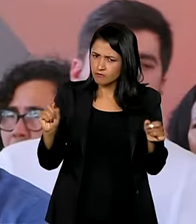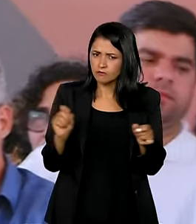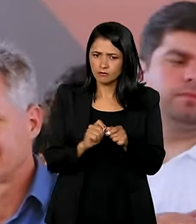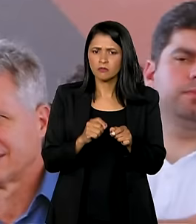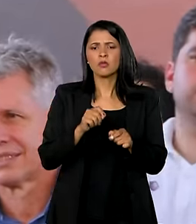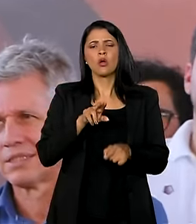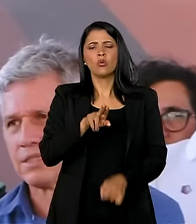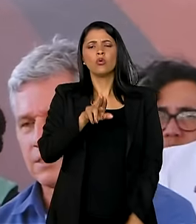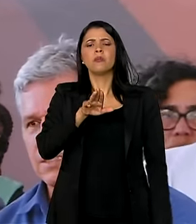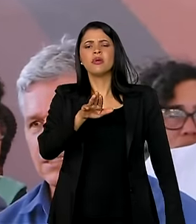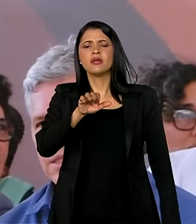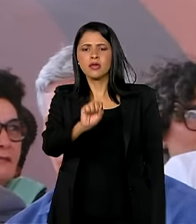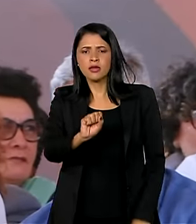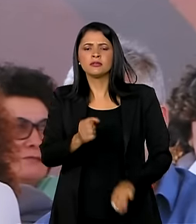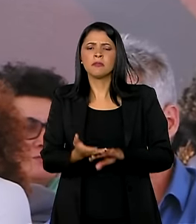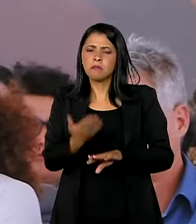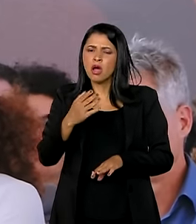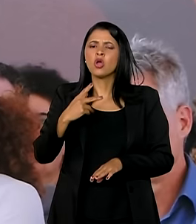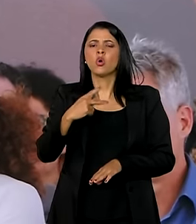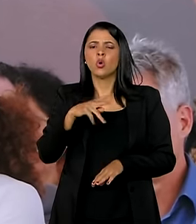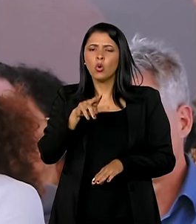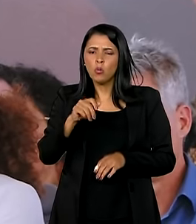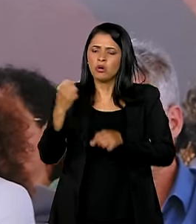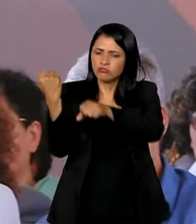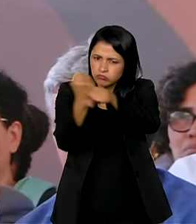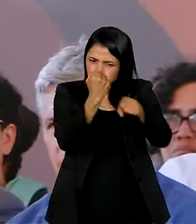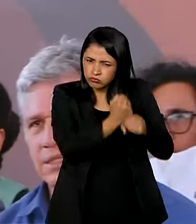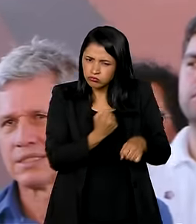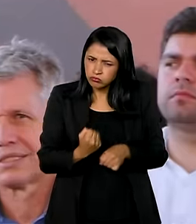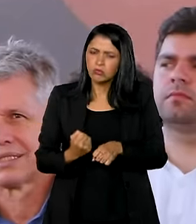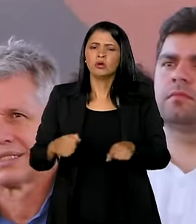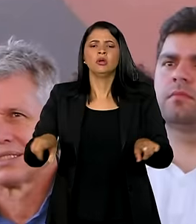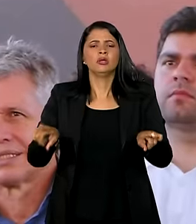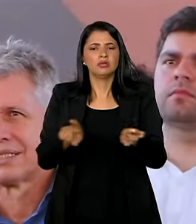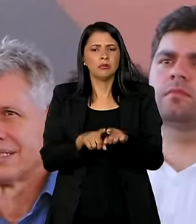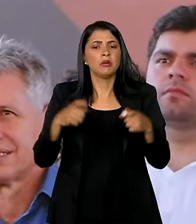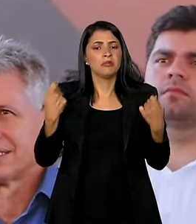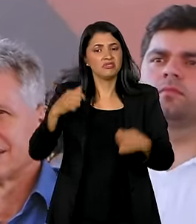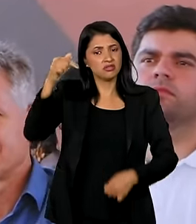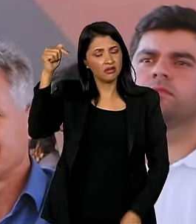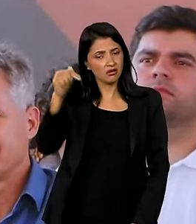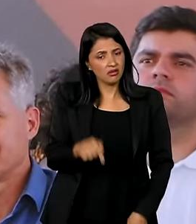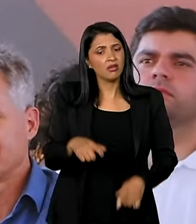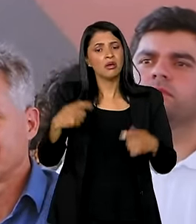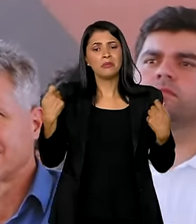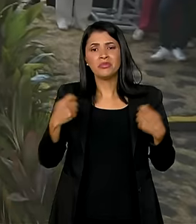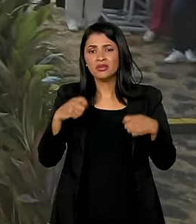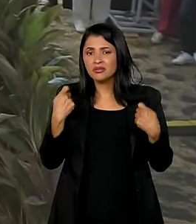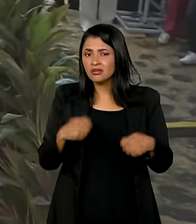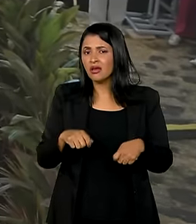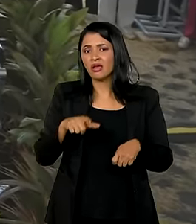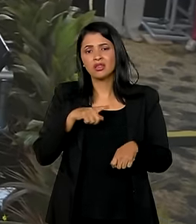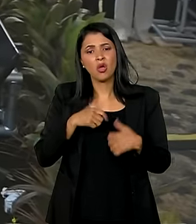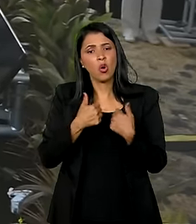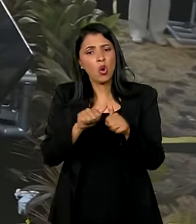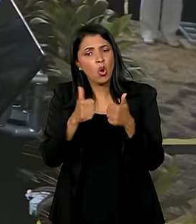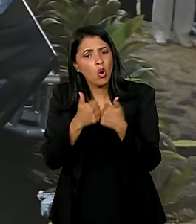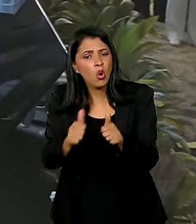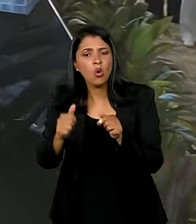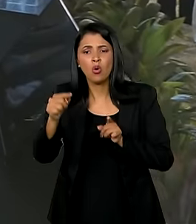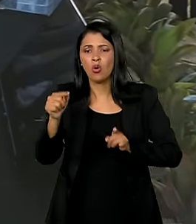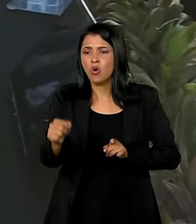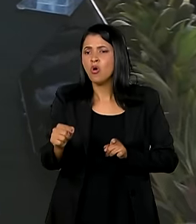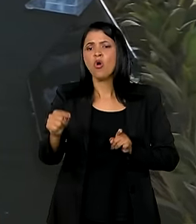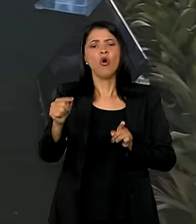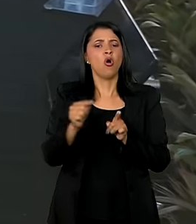mais UBS ou mais UPA, a gente vai ter que ter, Bege, aqui, a gente vai ter que ter micro-ônibus ou